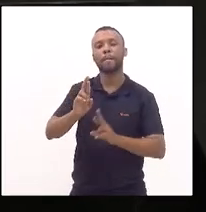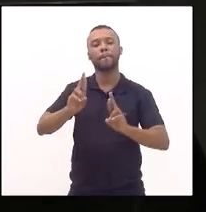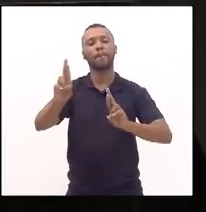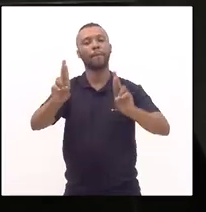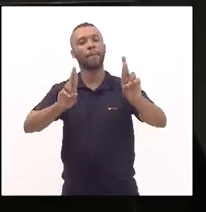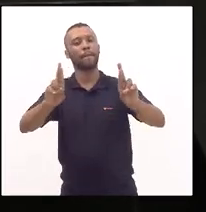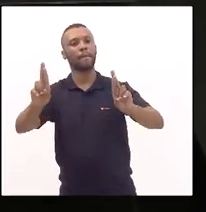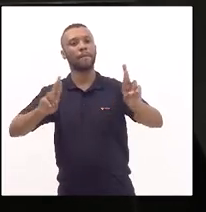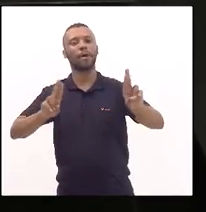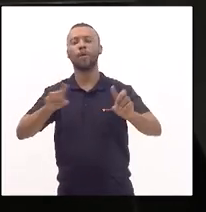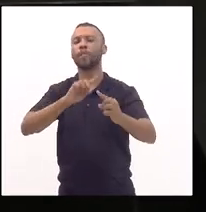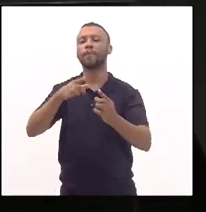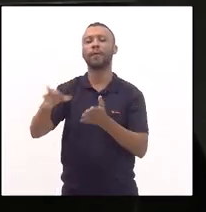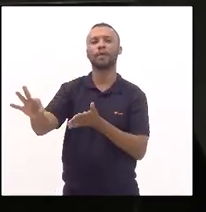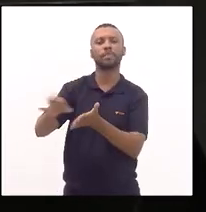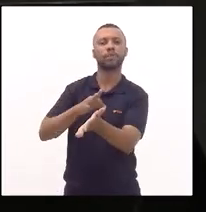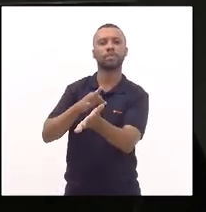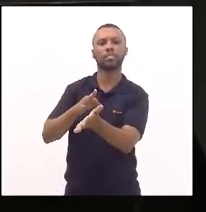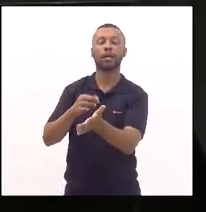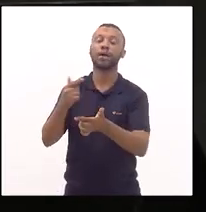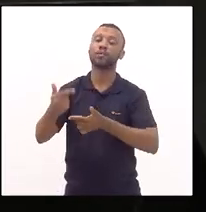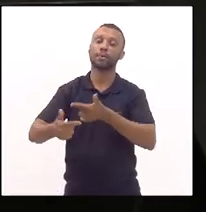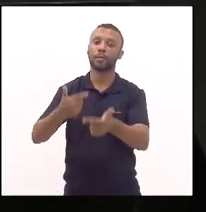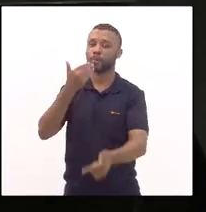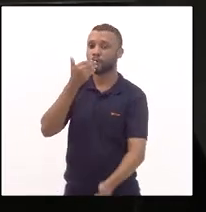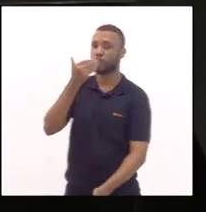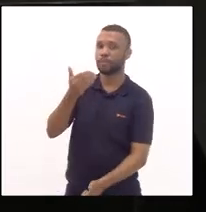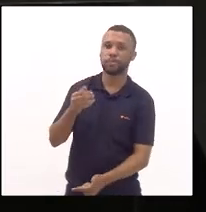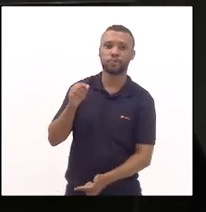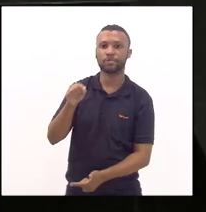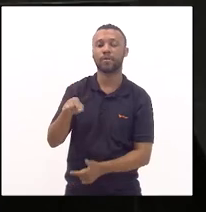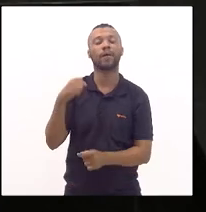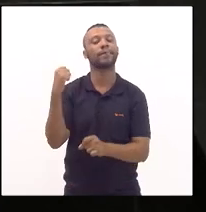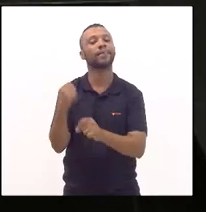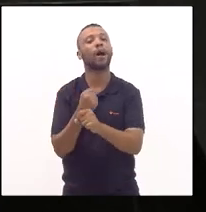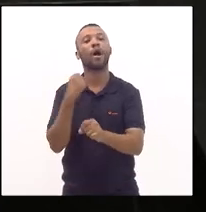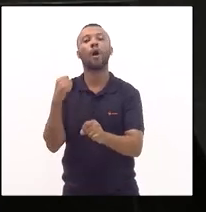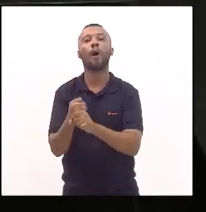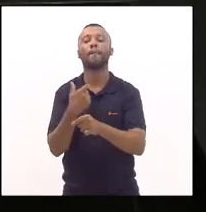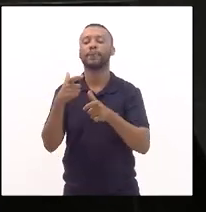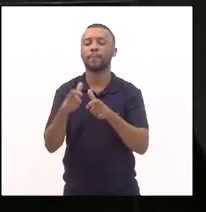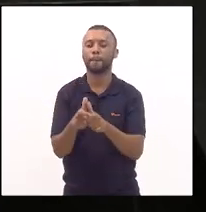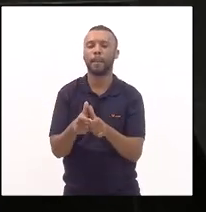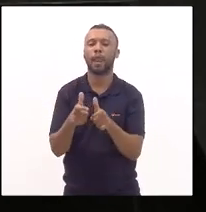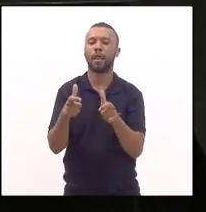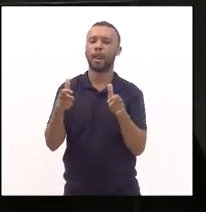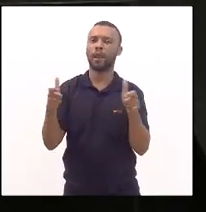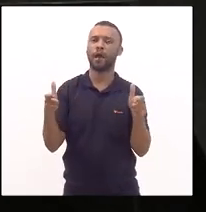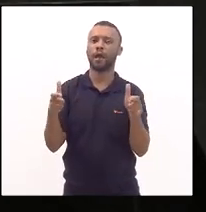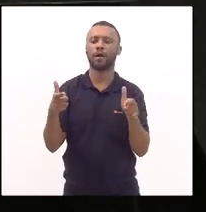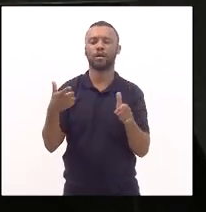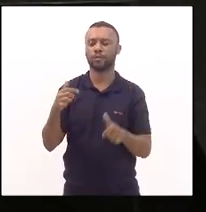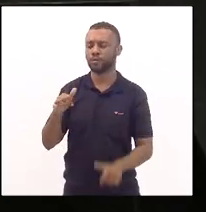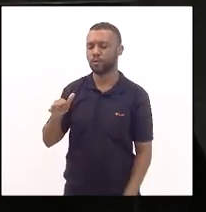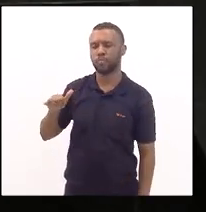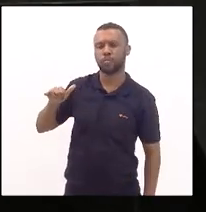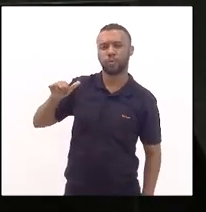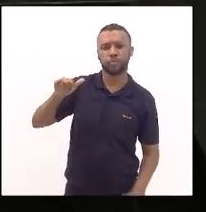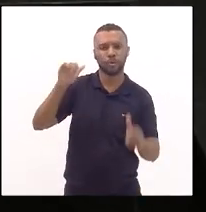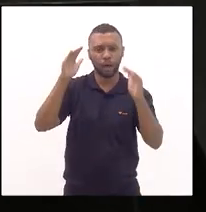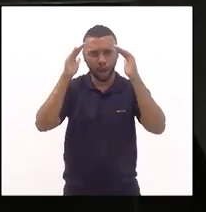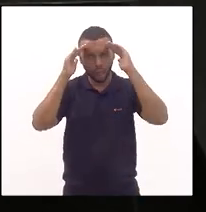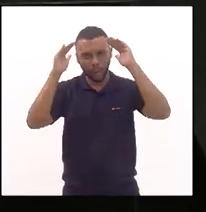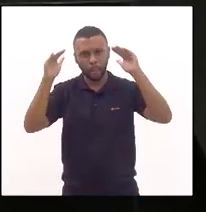assinatura, não é? Da ordem de serviço da obra de ampliação do aeroporto de Angra